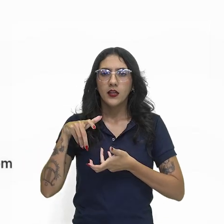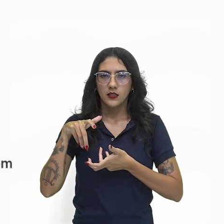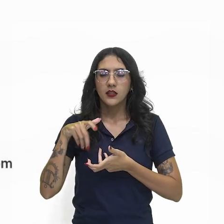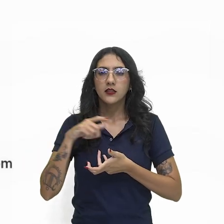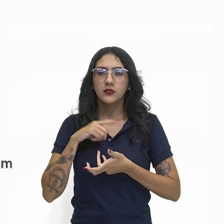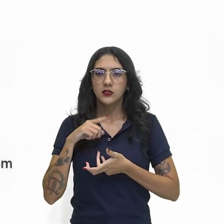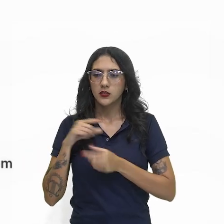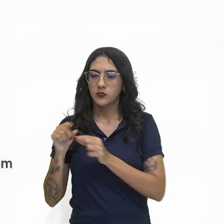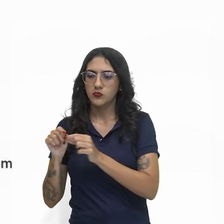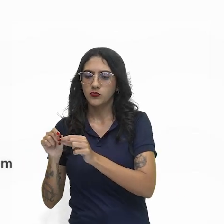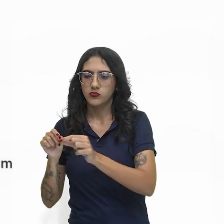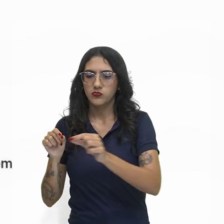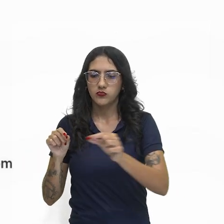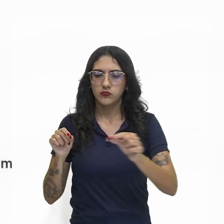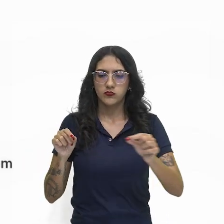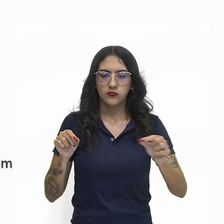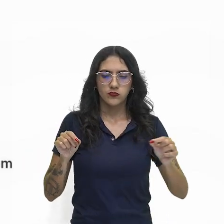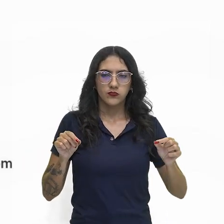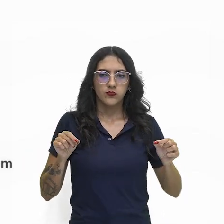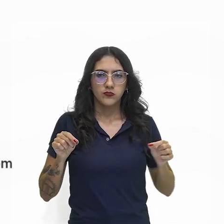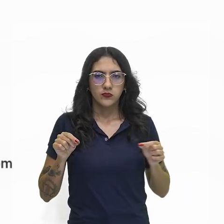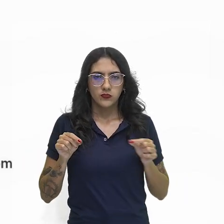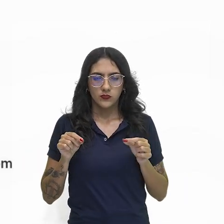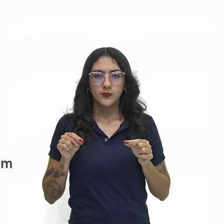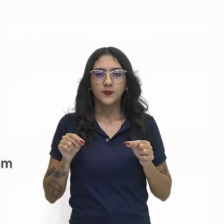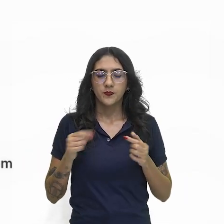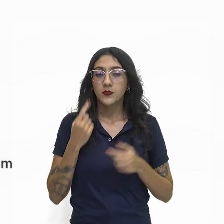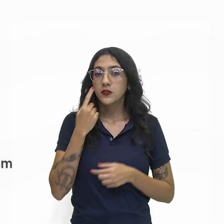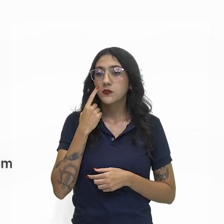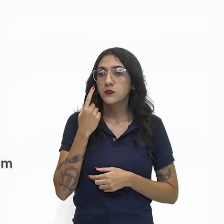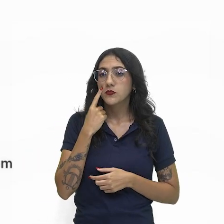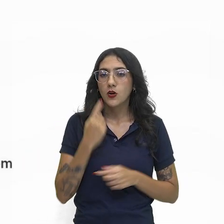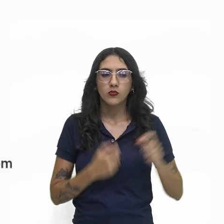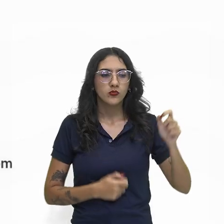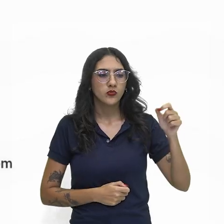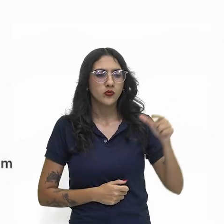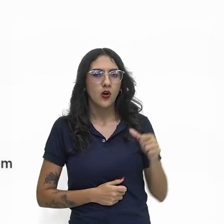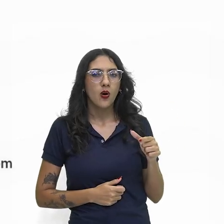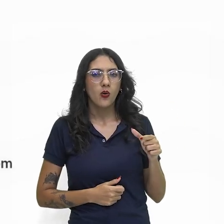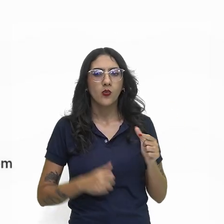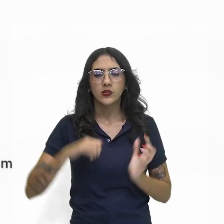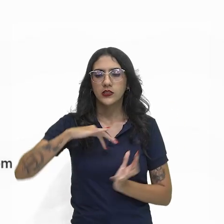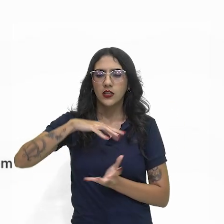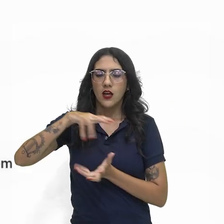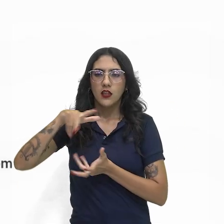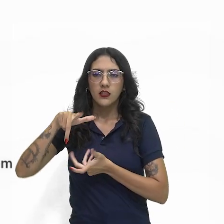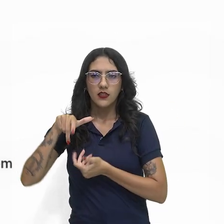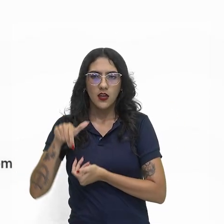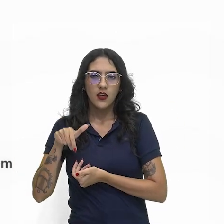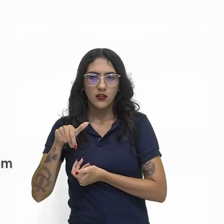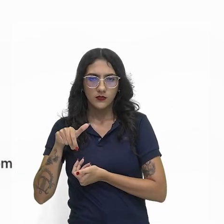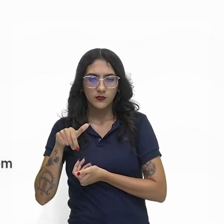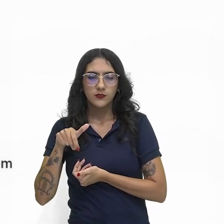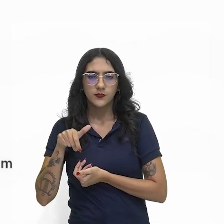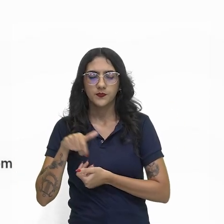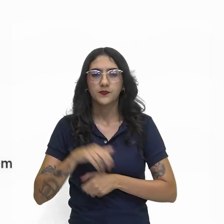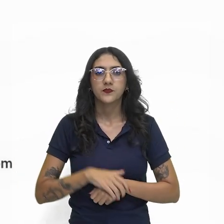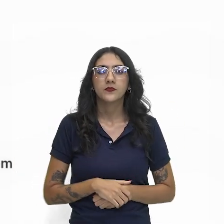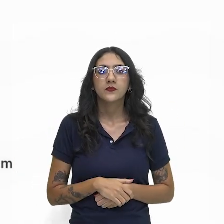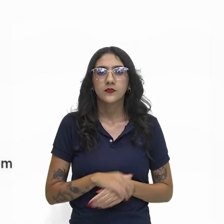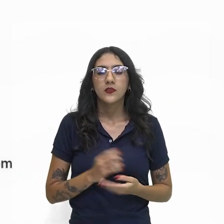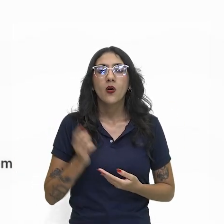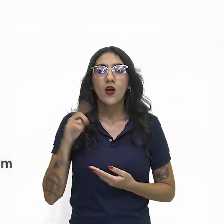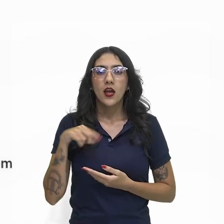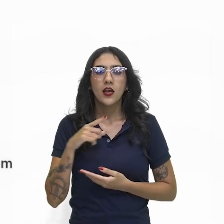cima dessa elipse. Tá certo? Aqui eu coloquei o Sol e a Terra, né? Para mostrar. E essa elipse aí, pessoal, ela